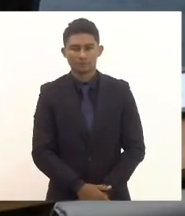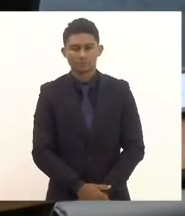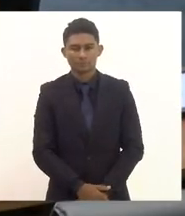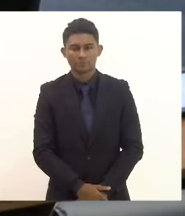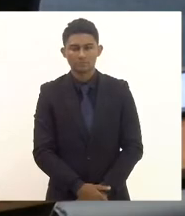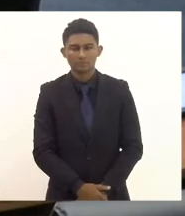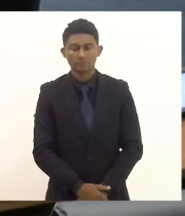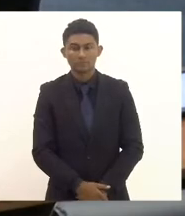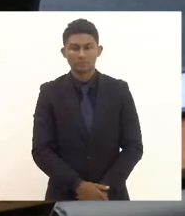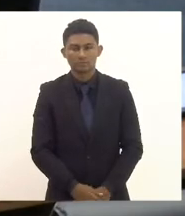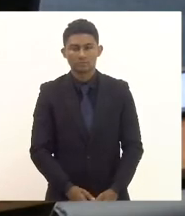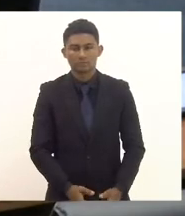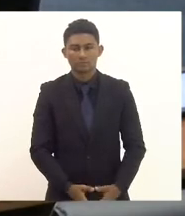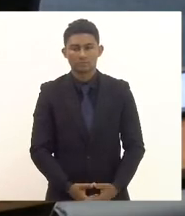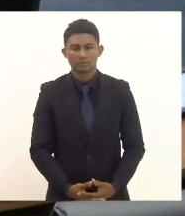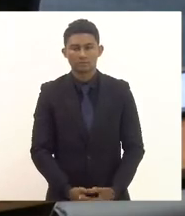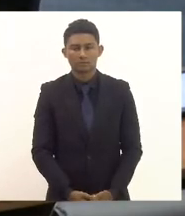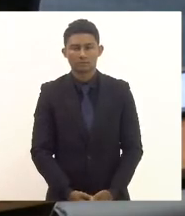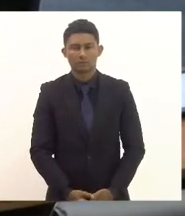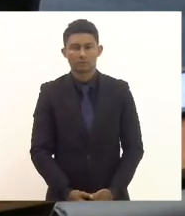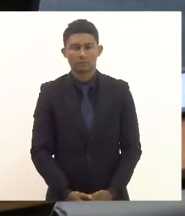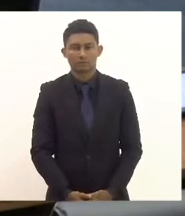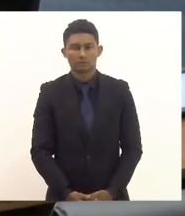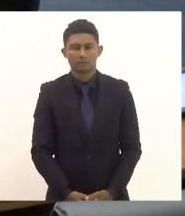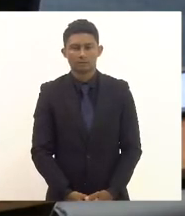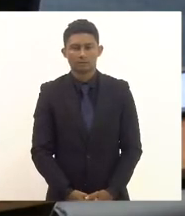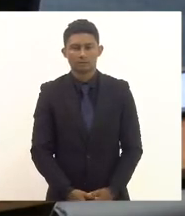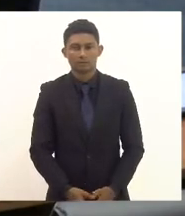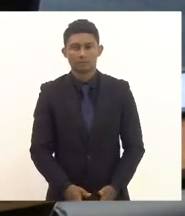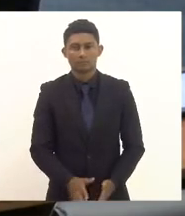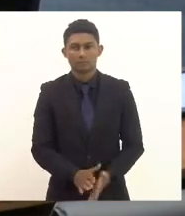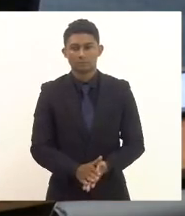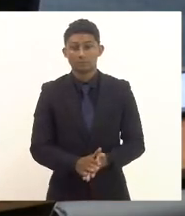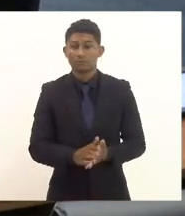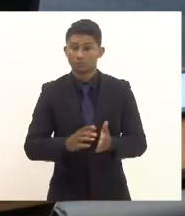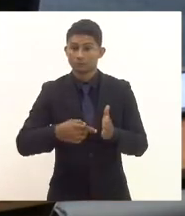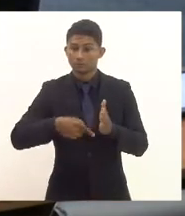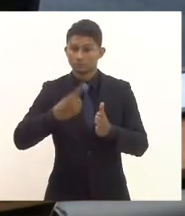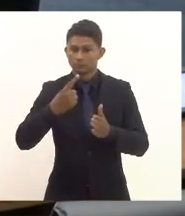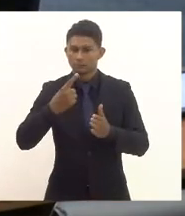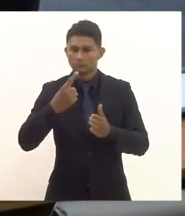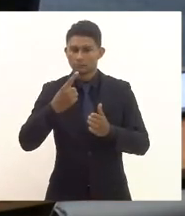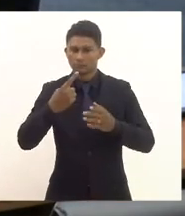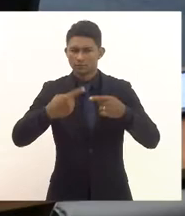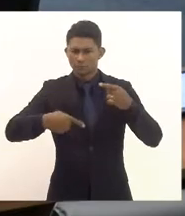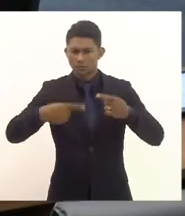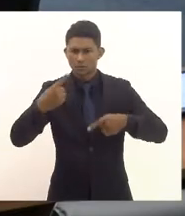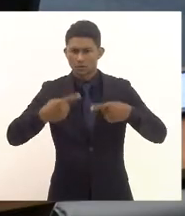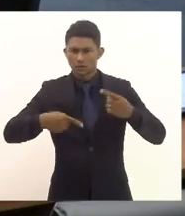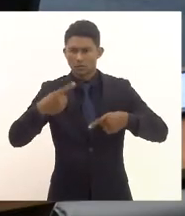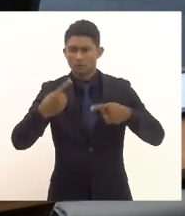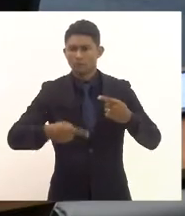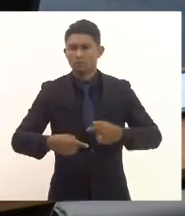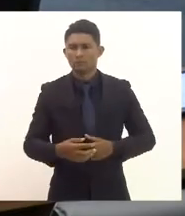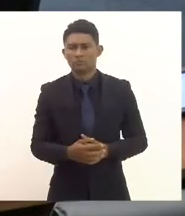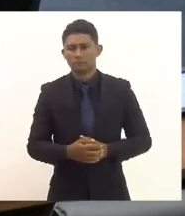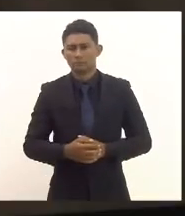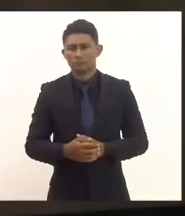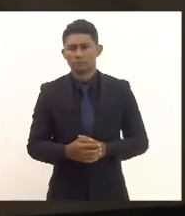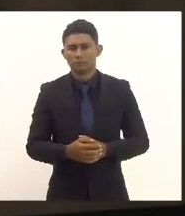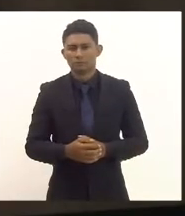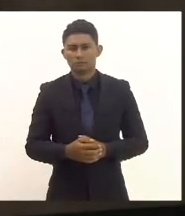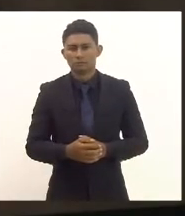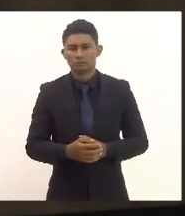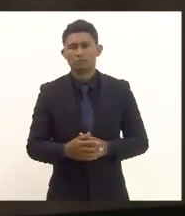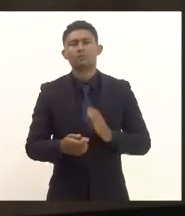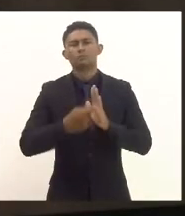E aí e a discussão única o Juizado com emendas